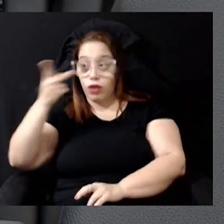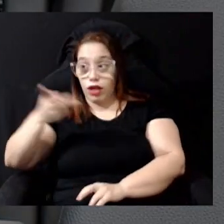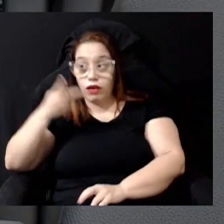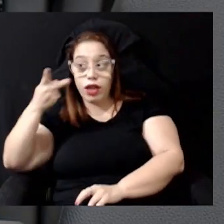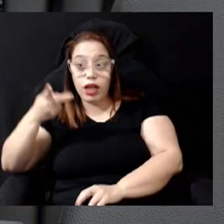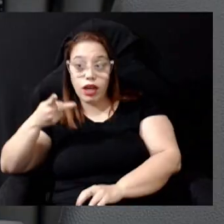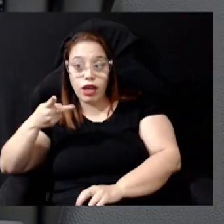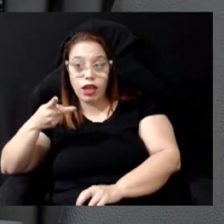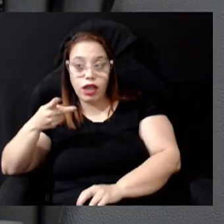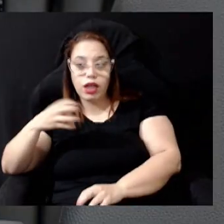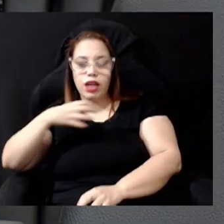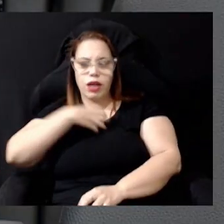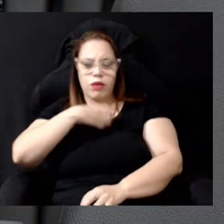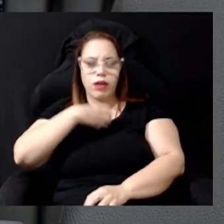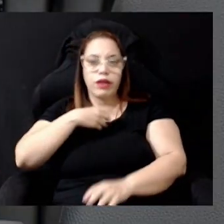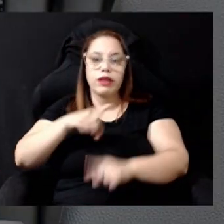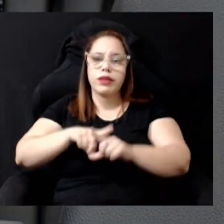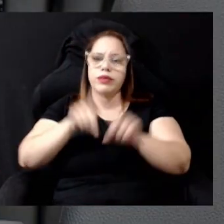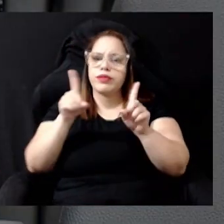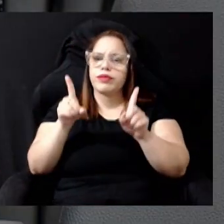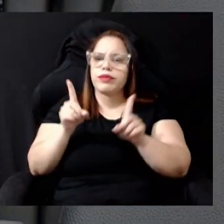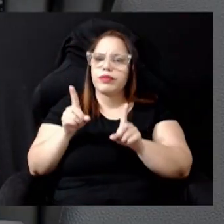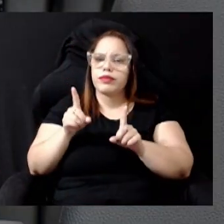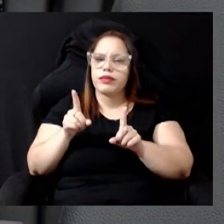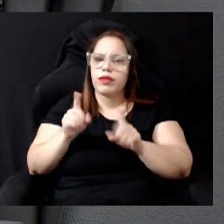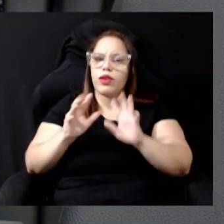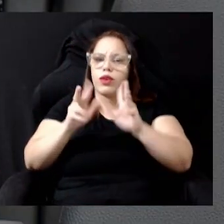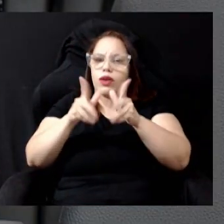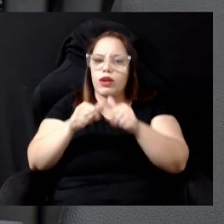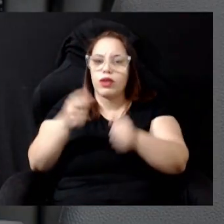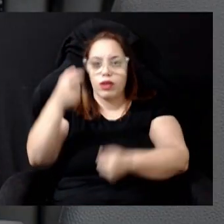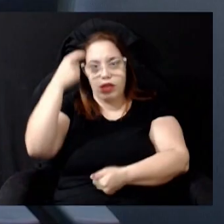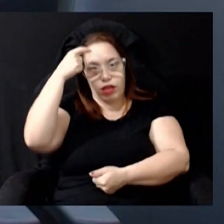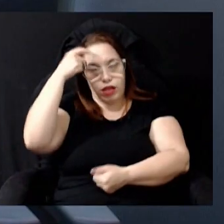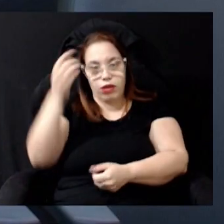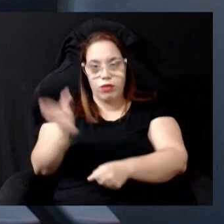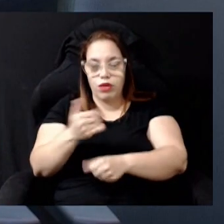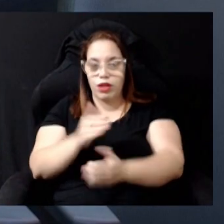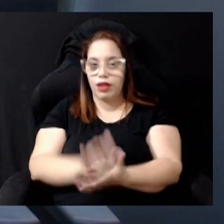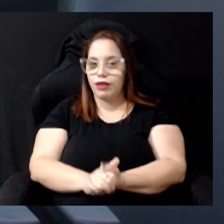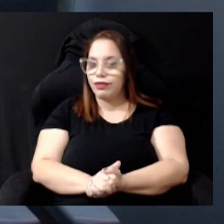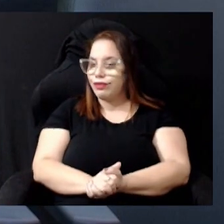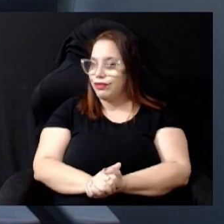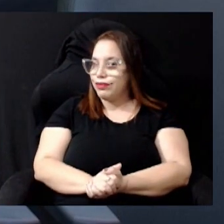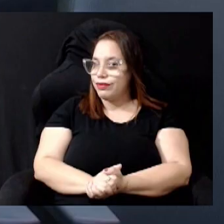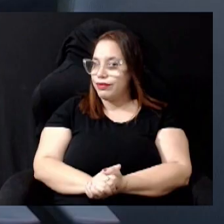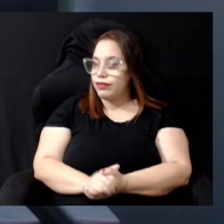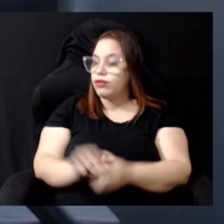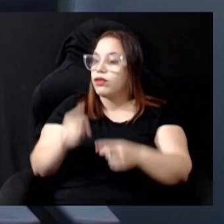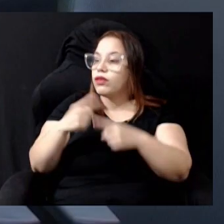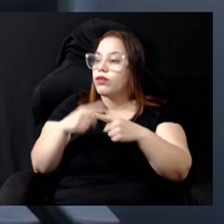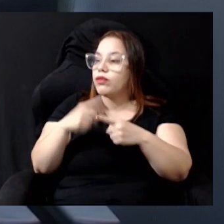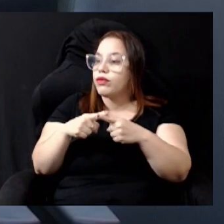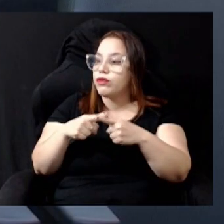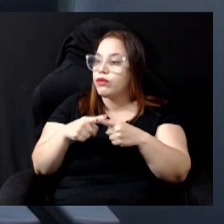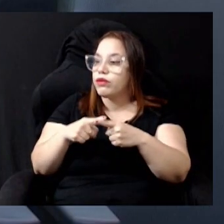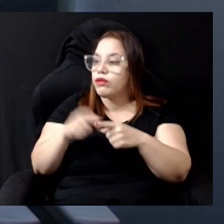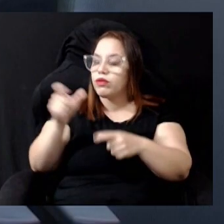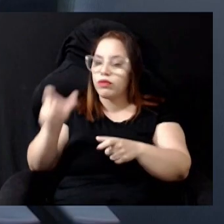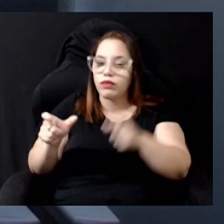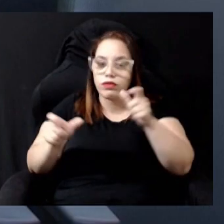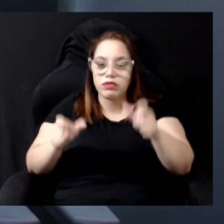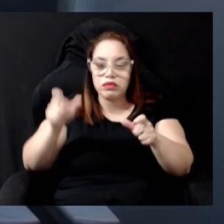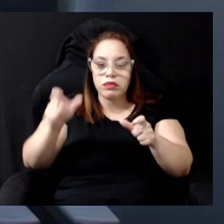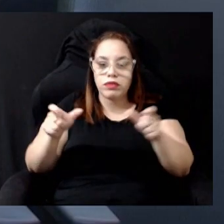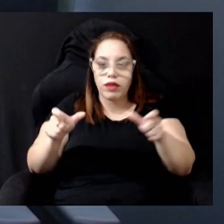sensibilizar, mas ter toda uma conscientização da população. Mesmo porque tem muitas pessoas que acreditam